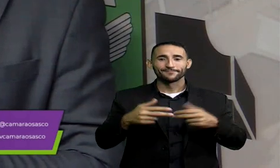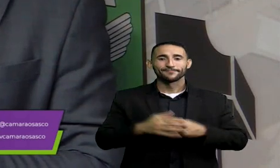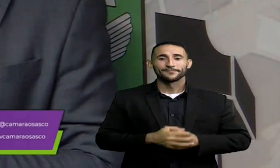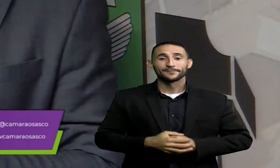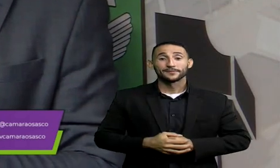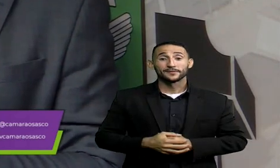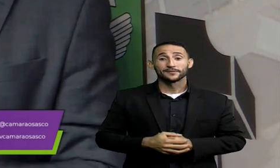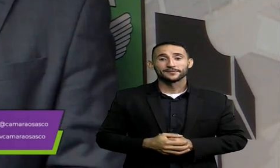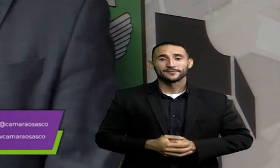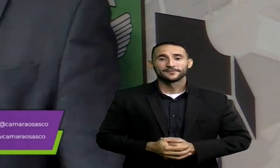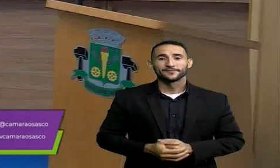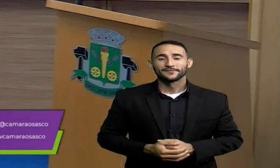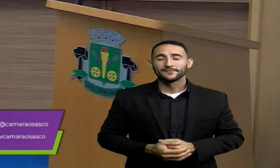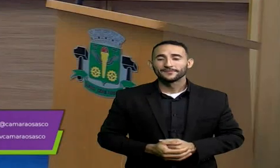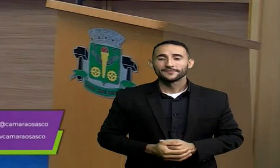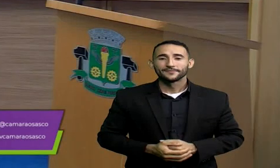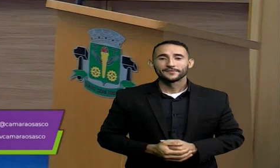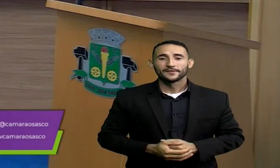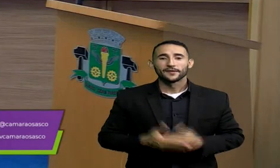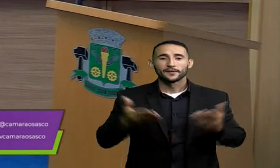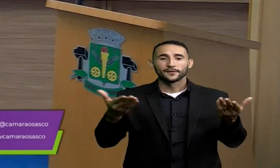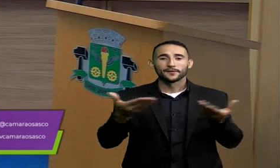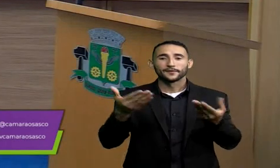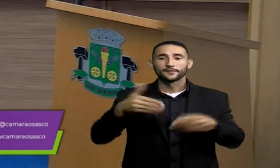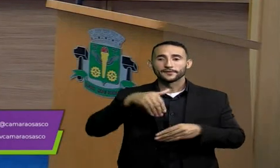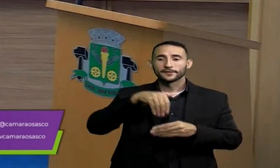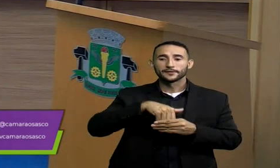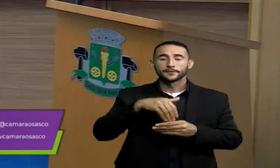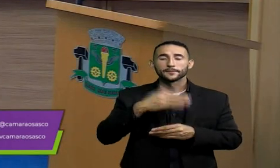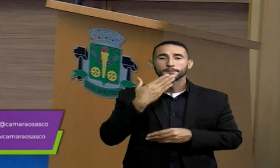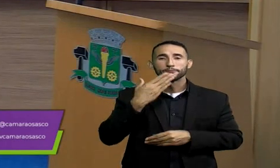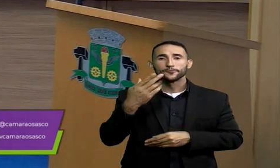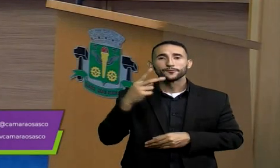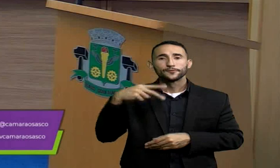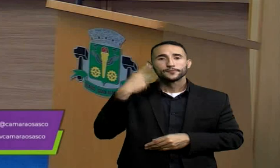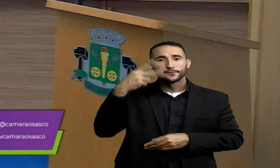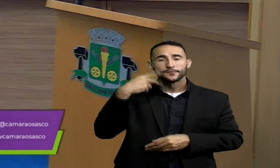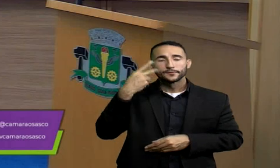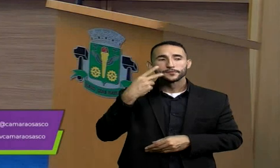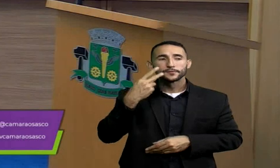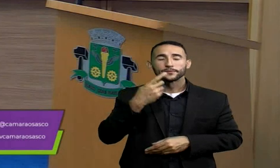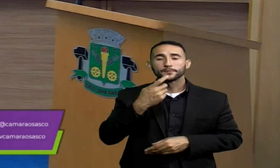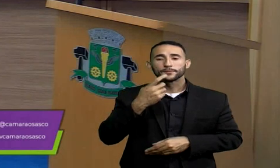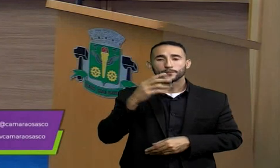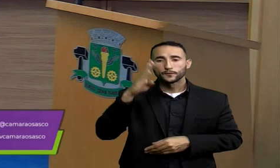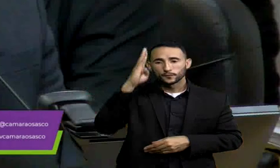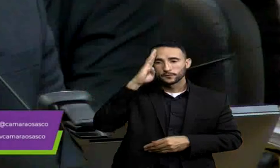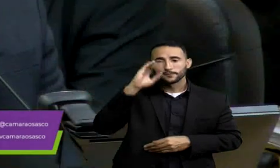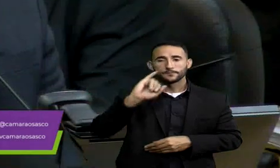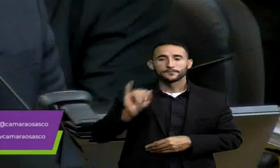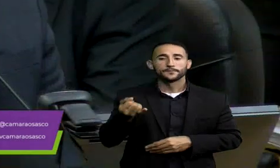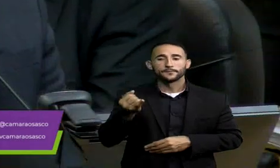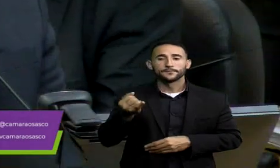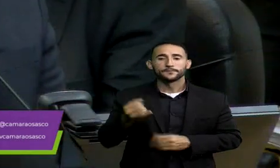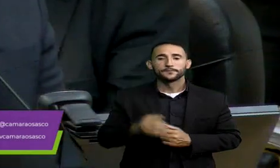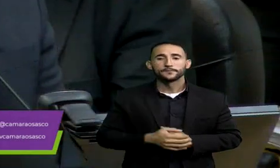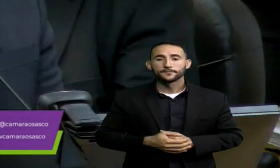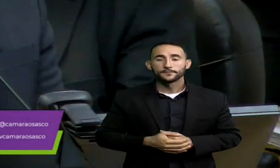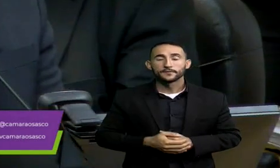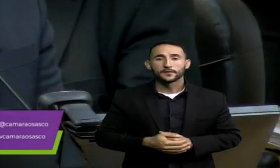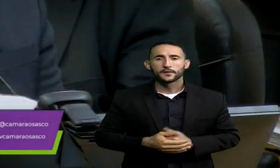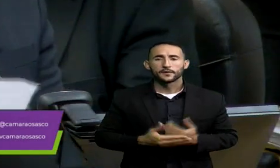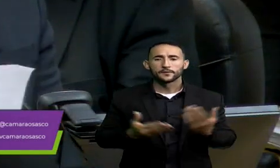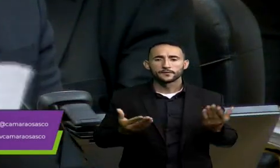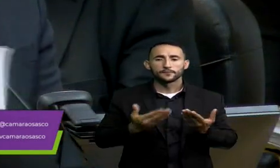e mulheres está em votação o pedido verbal do nobre Vereador Josias da juo para